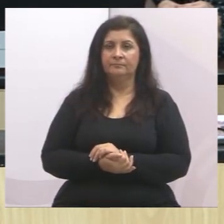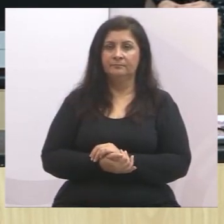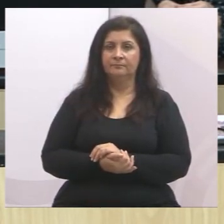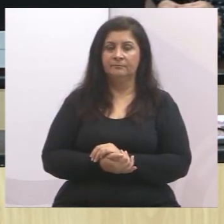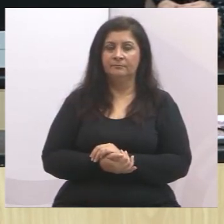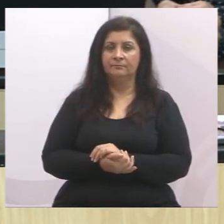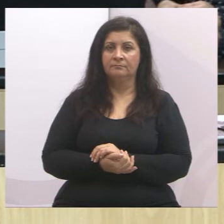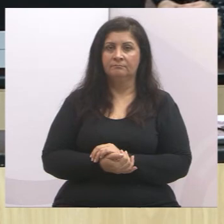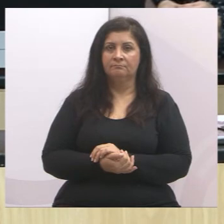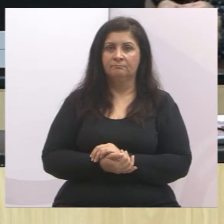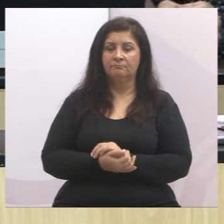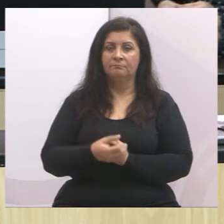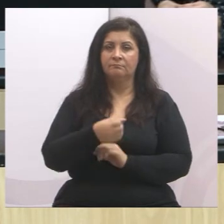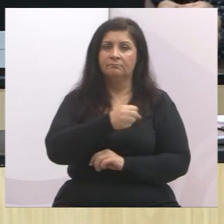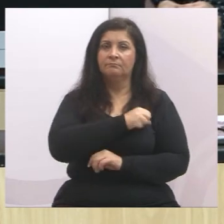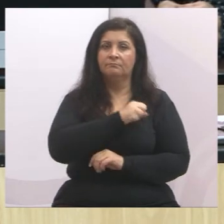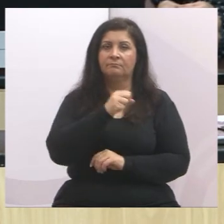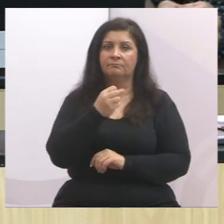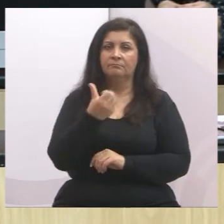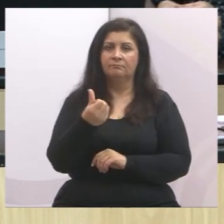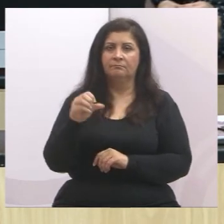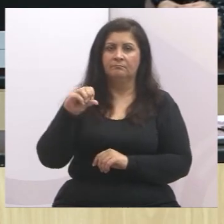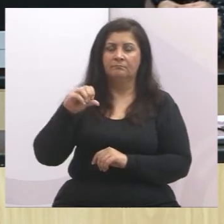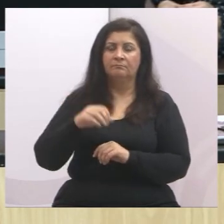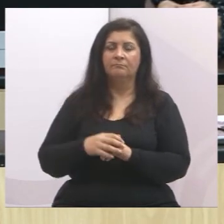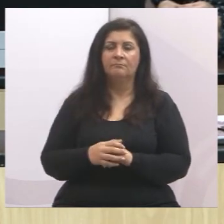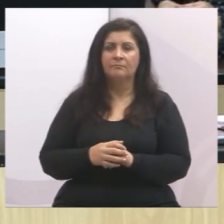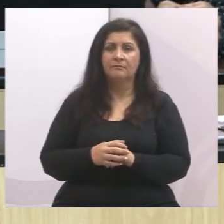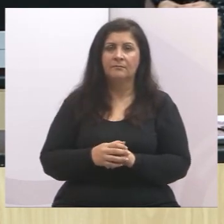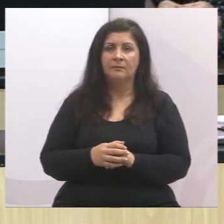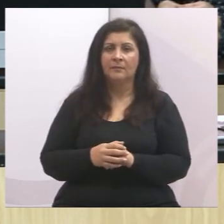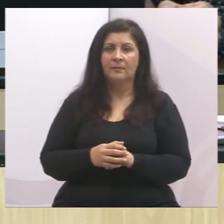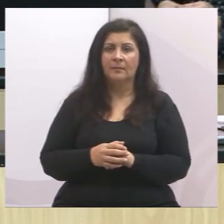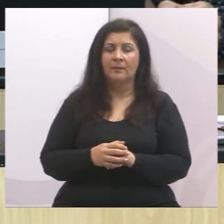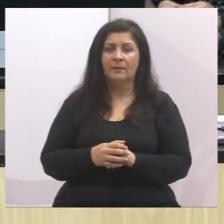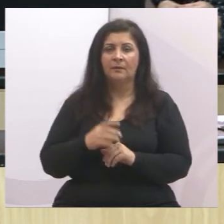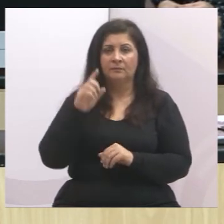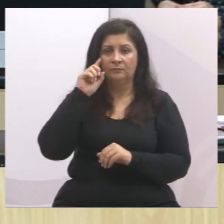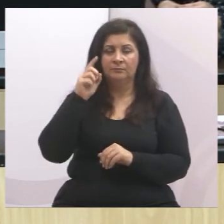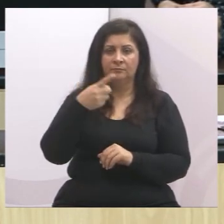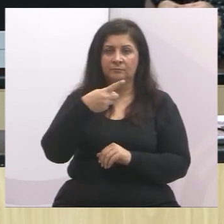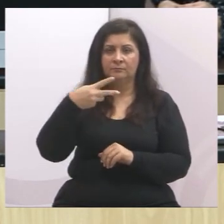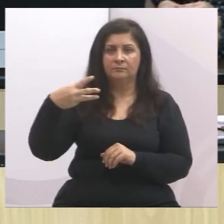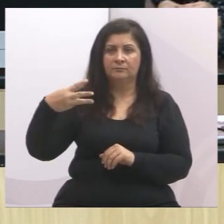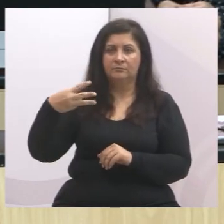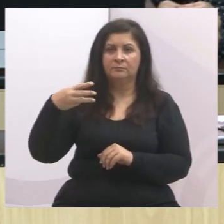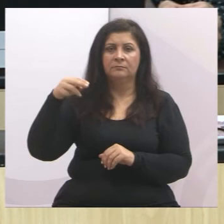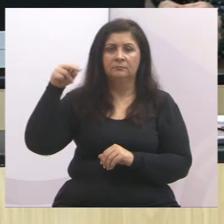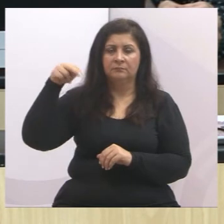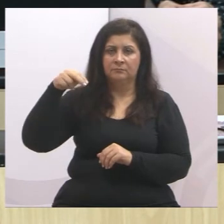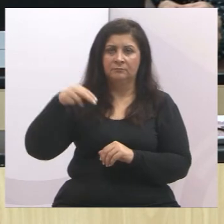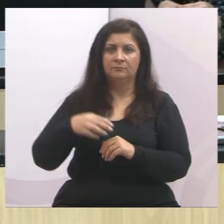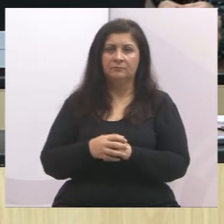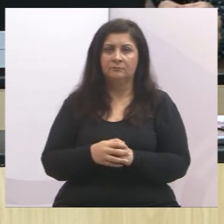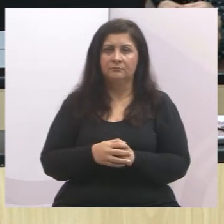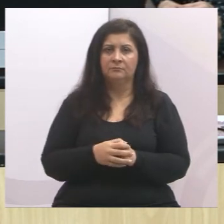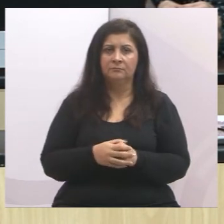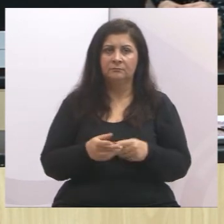Pedido de informação 169. Na data de 23 de novembro de 2020, estive em visita